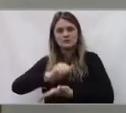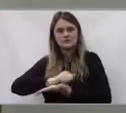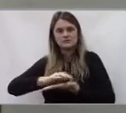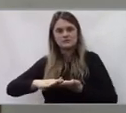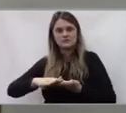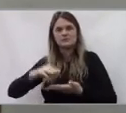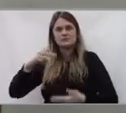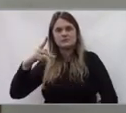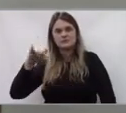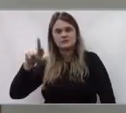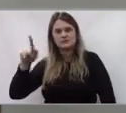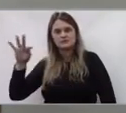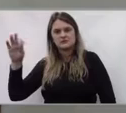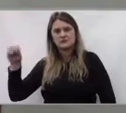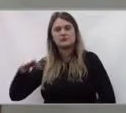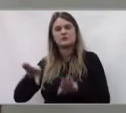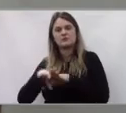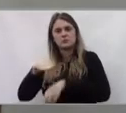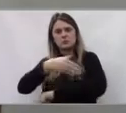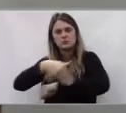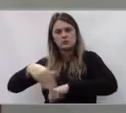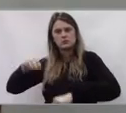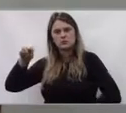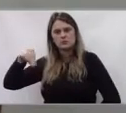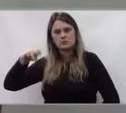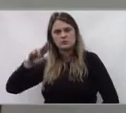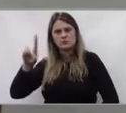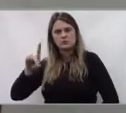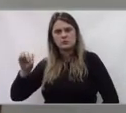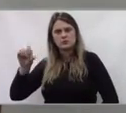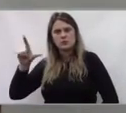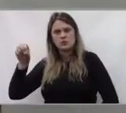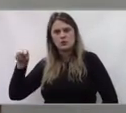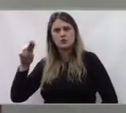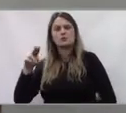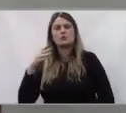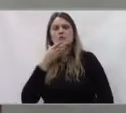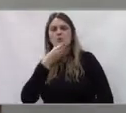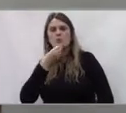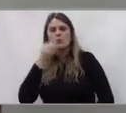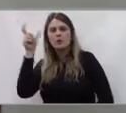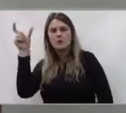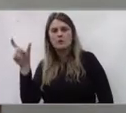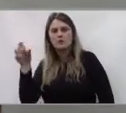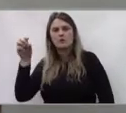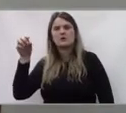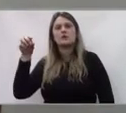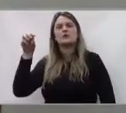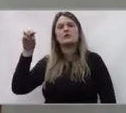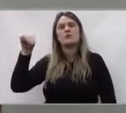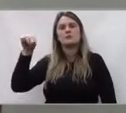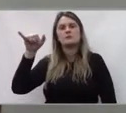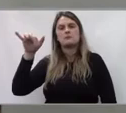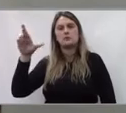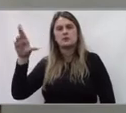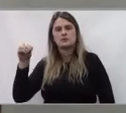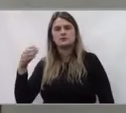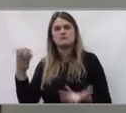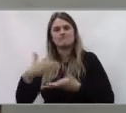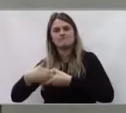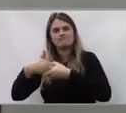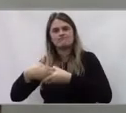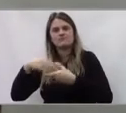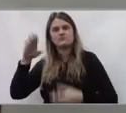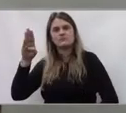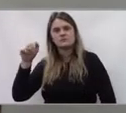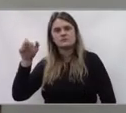também do Muzolon, seu Valdomiro, dedicado, e participei da reunião também lá. Na Braulina Pigato, quero cumprimentar o meu amigo Barbosa,